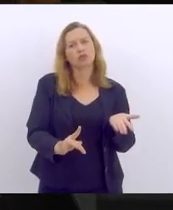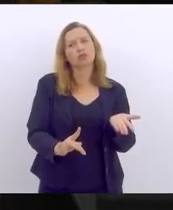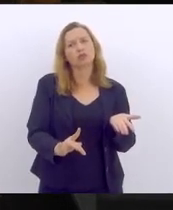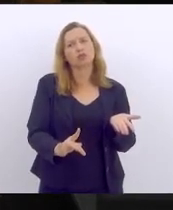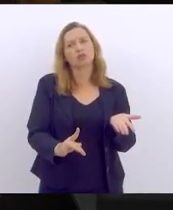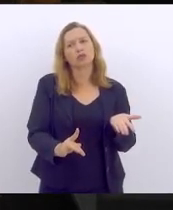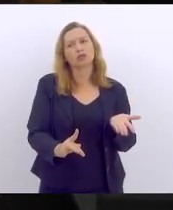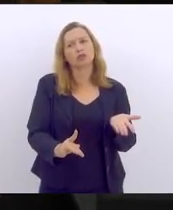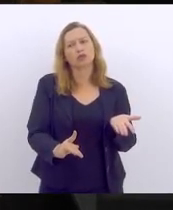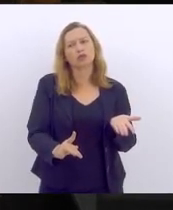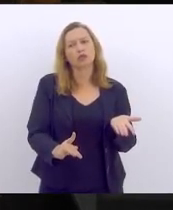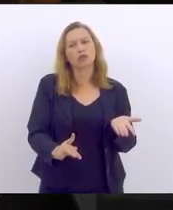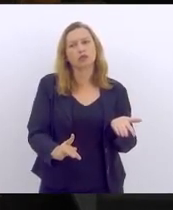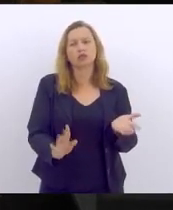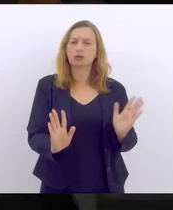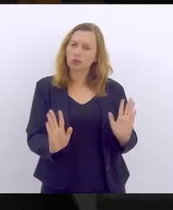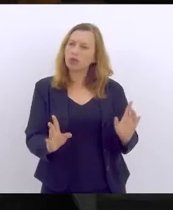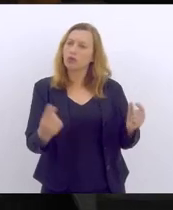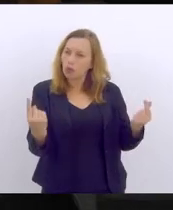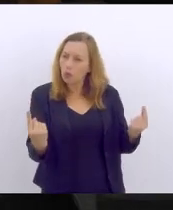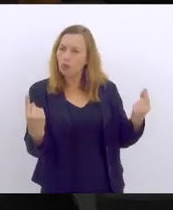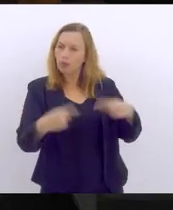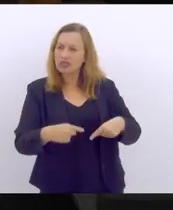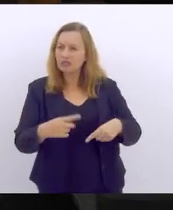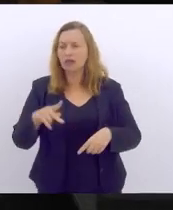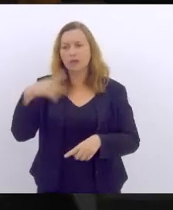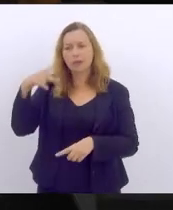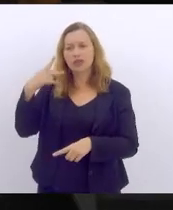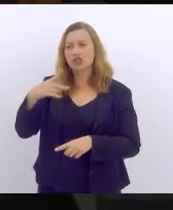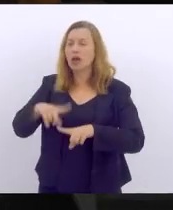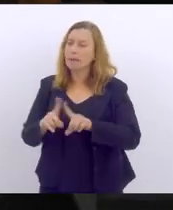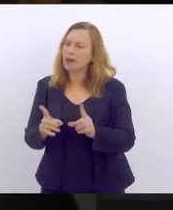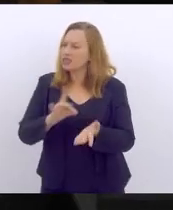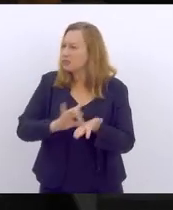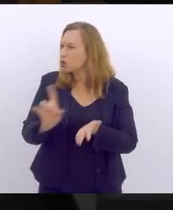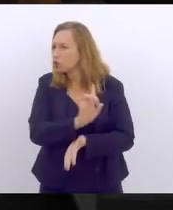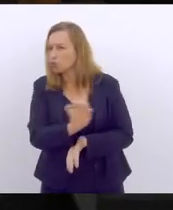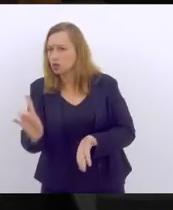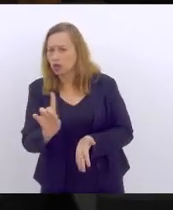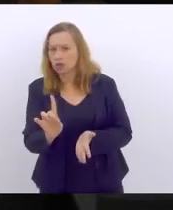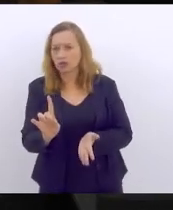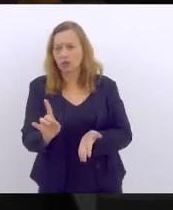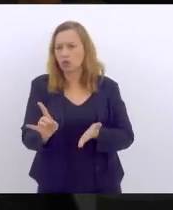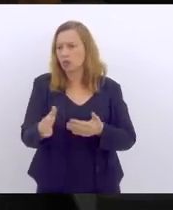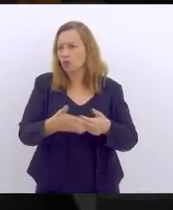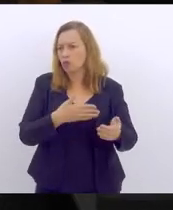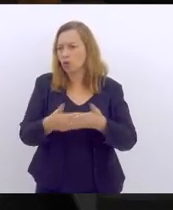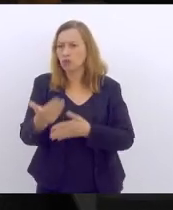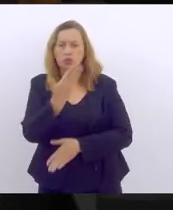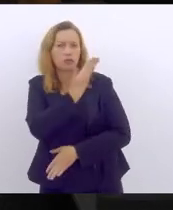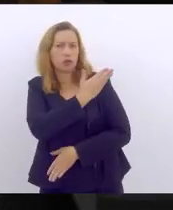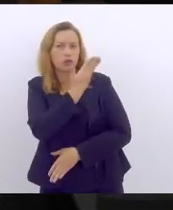tão pouco cabe na política qualquer forma de discriminação